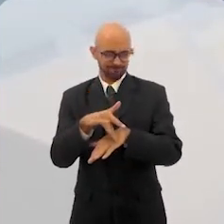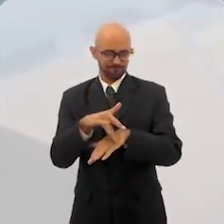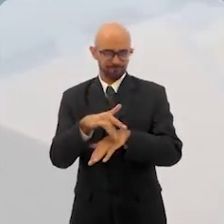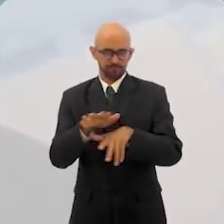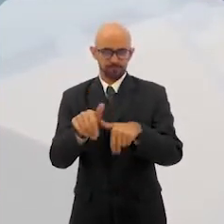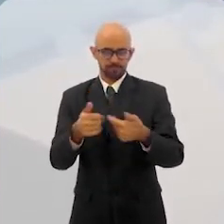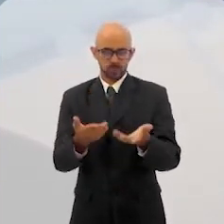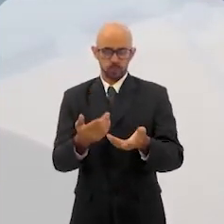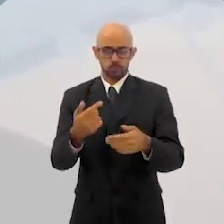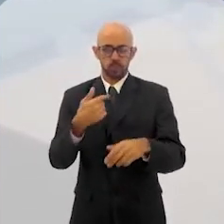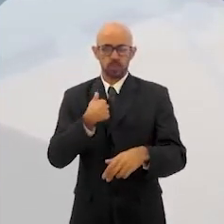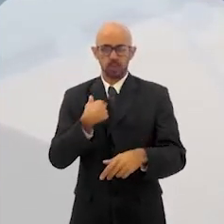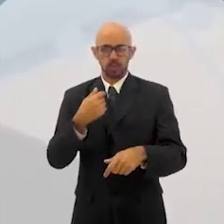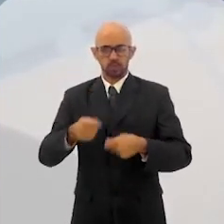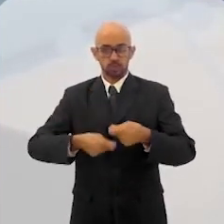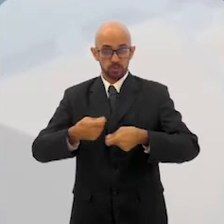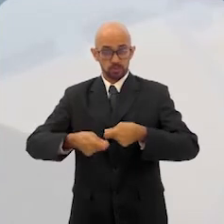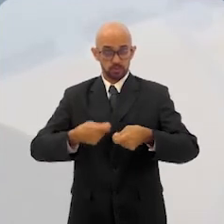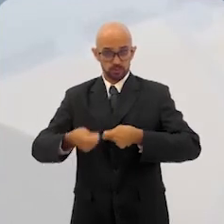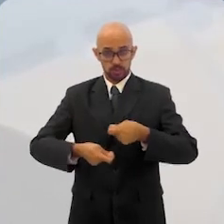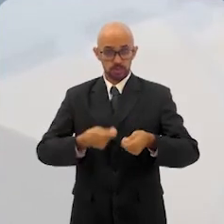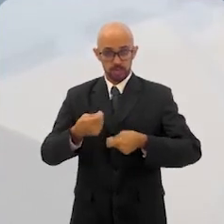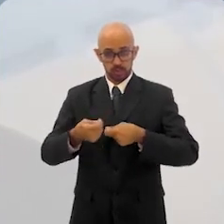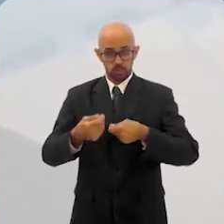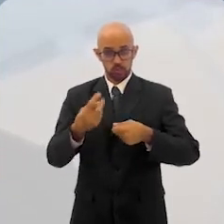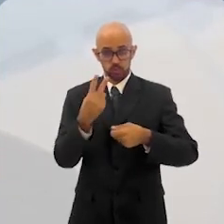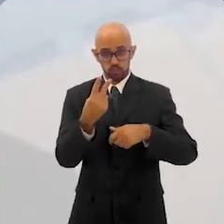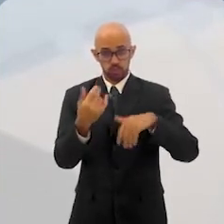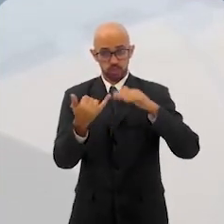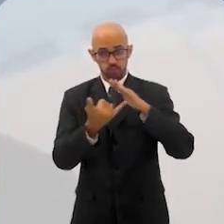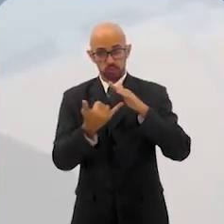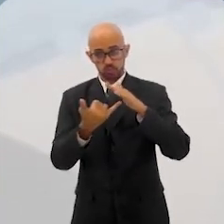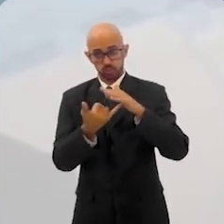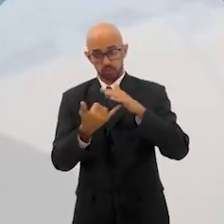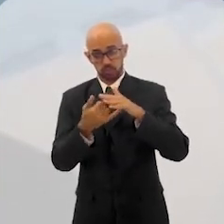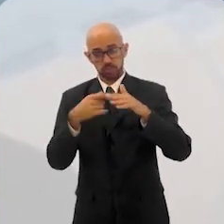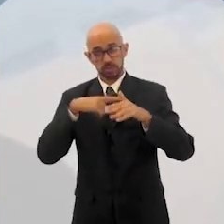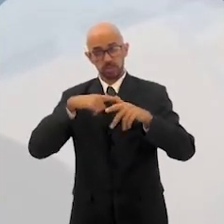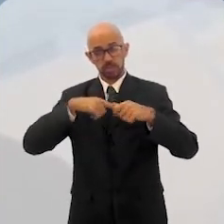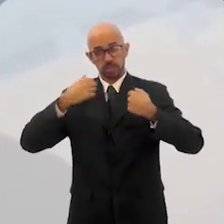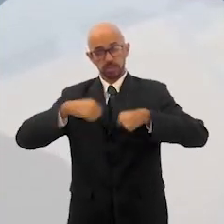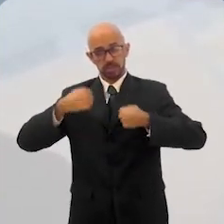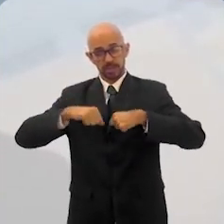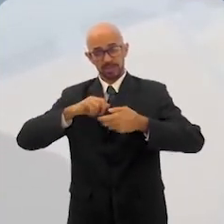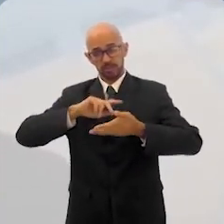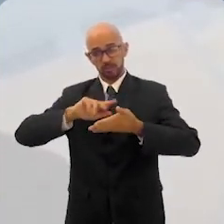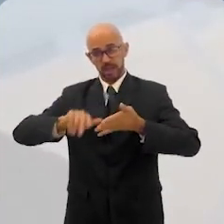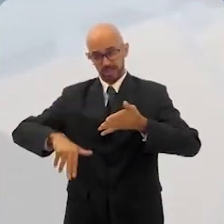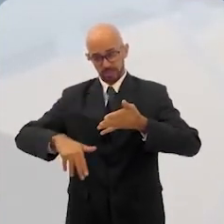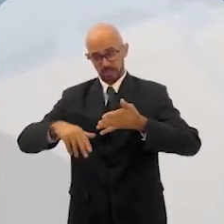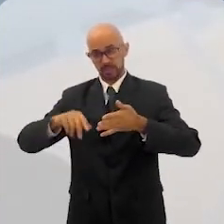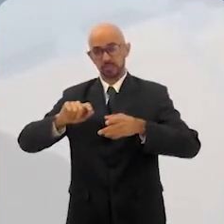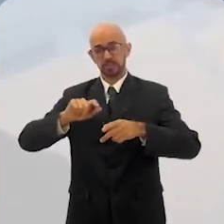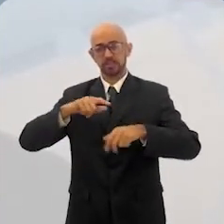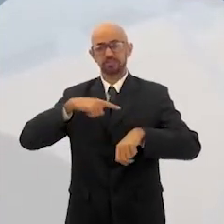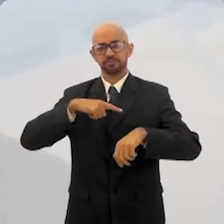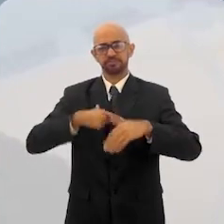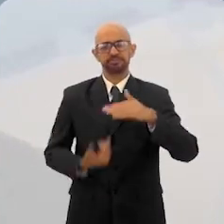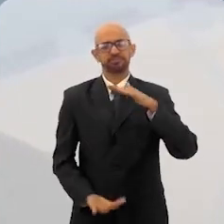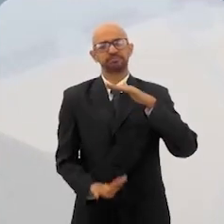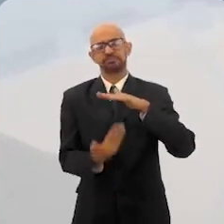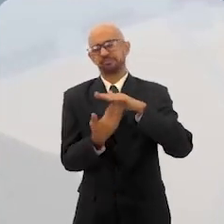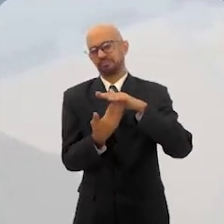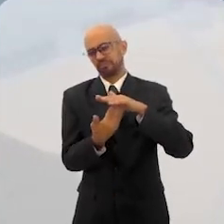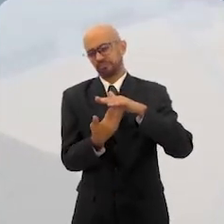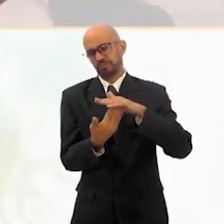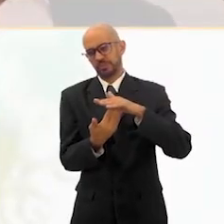ser gestor, né, de duas instituições que têm muitas demandas, tem suas